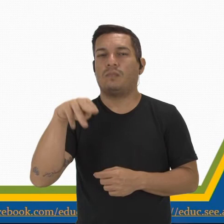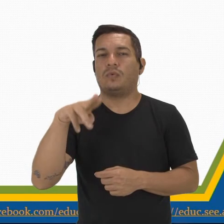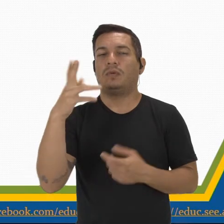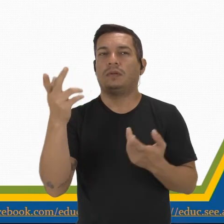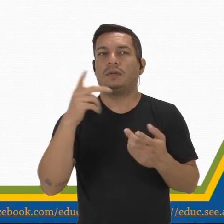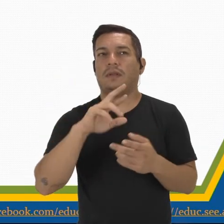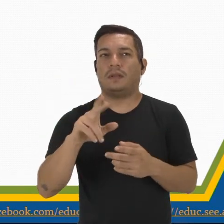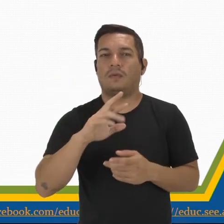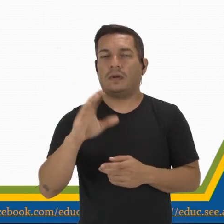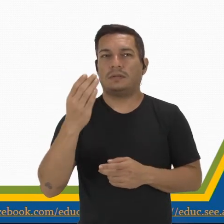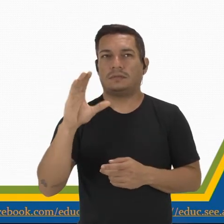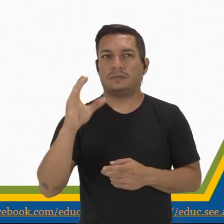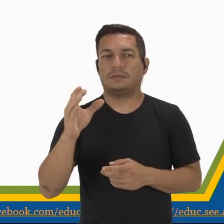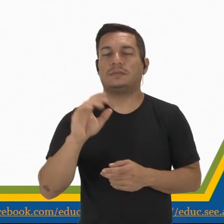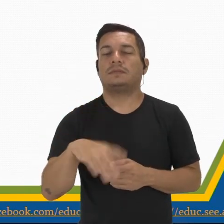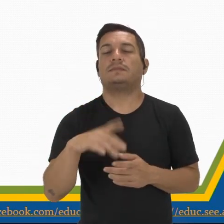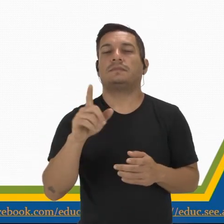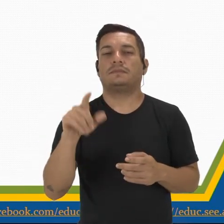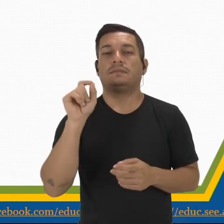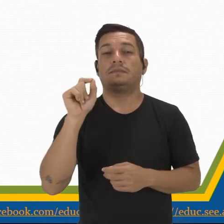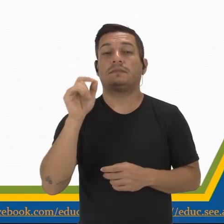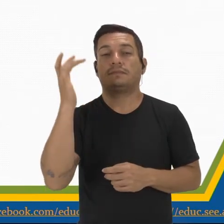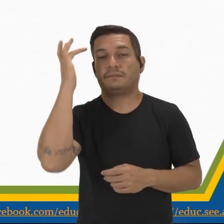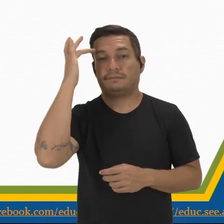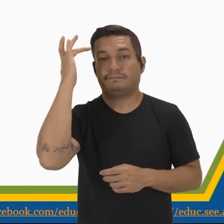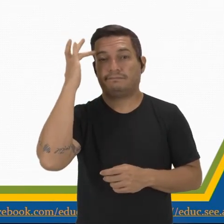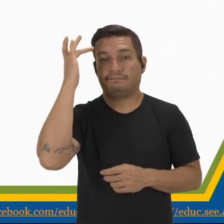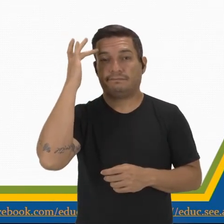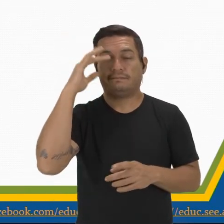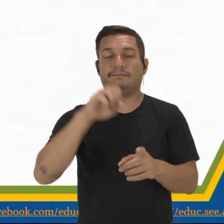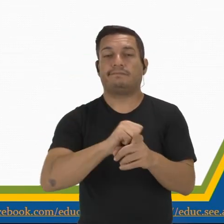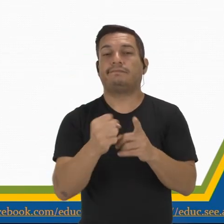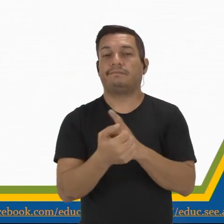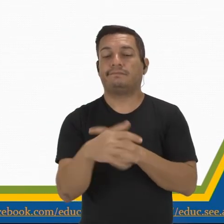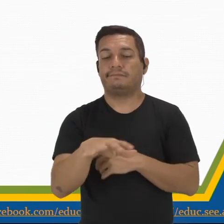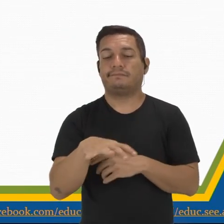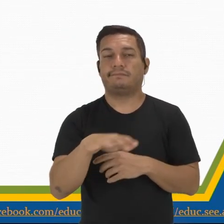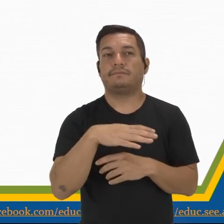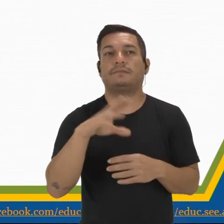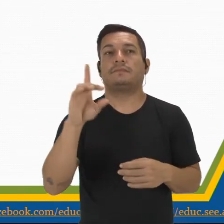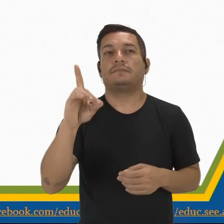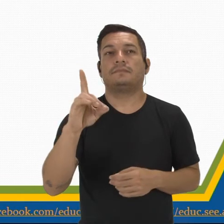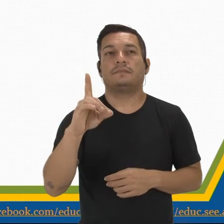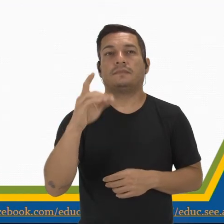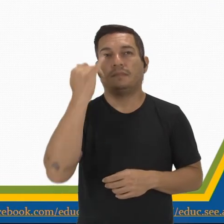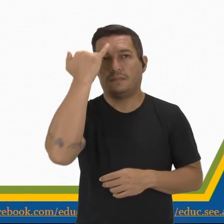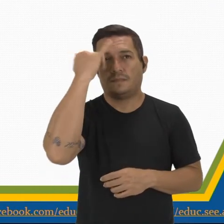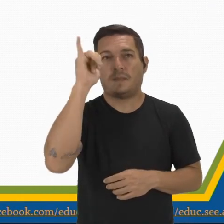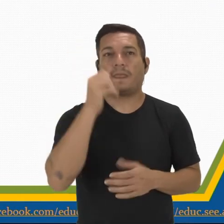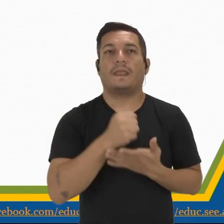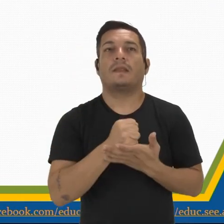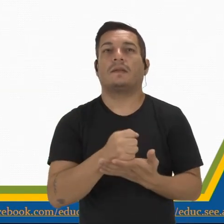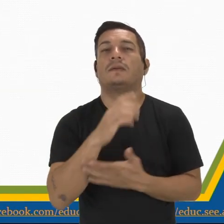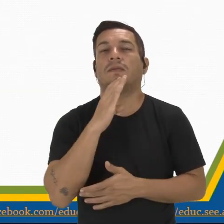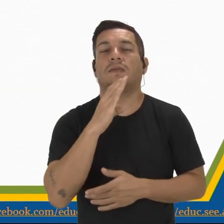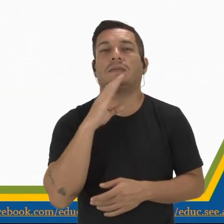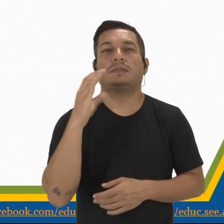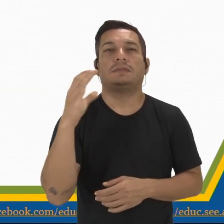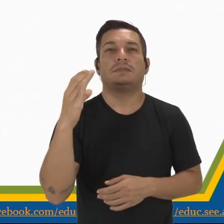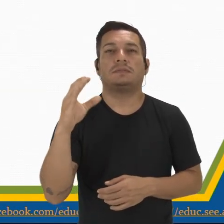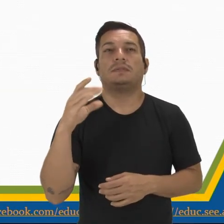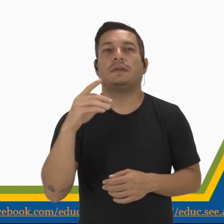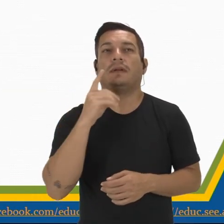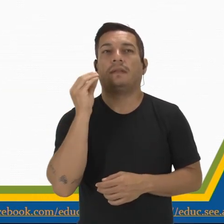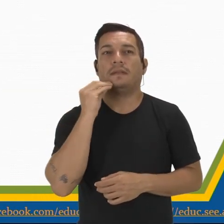senso comum. Senso comum não é científico. O senso comum é um achismo da sociedade. Letra